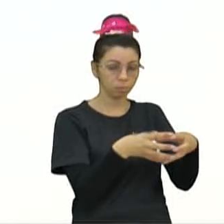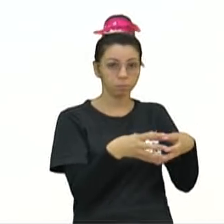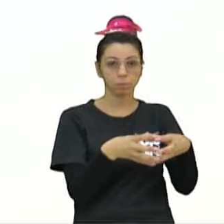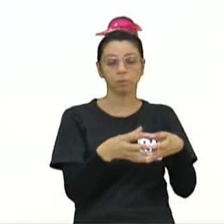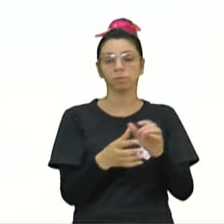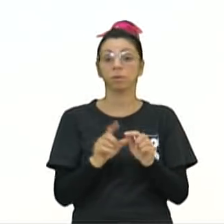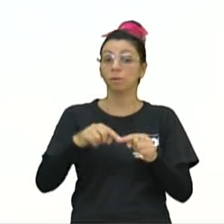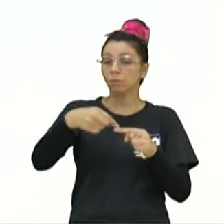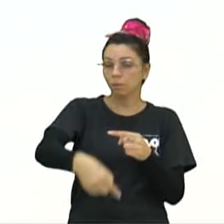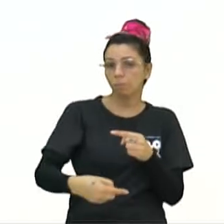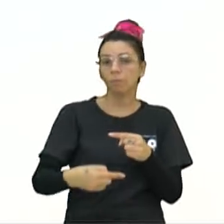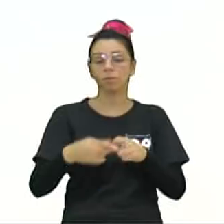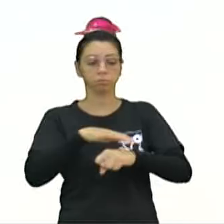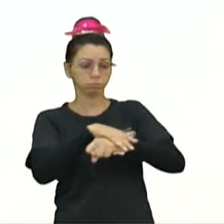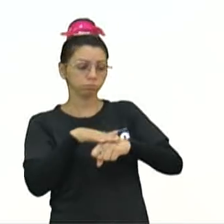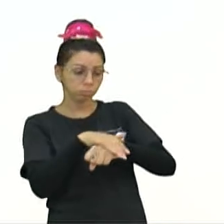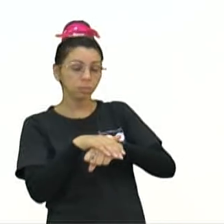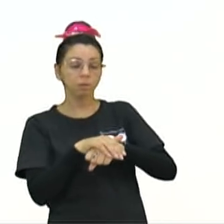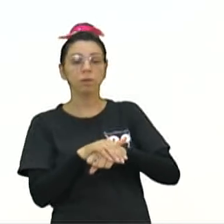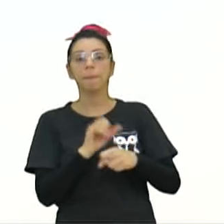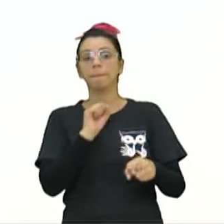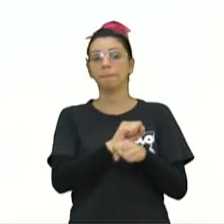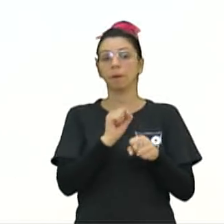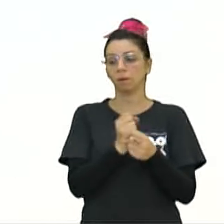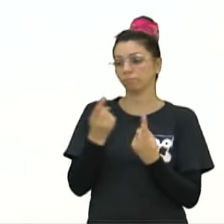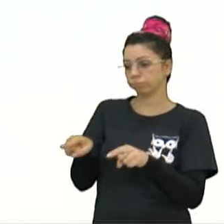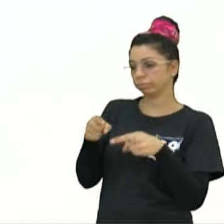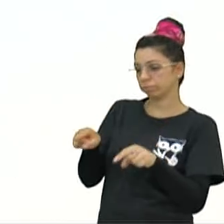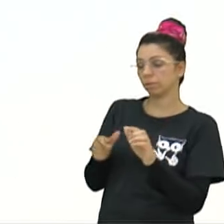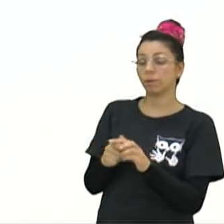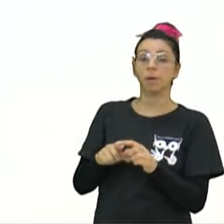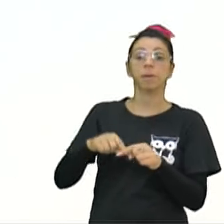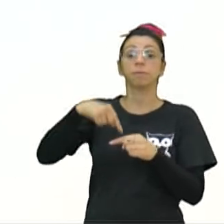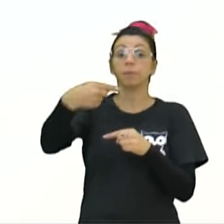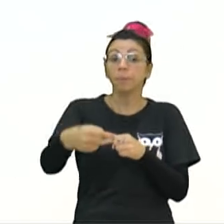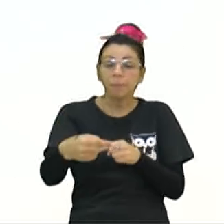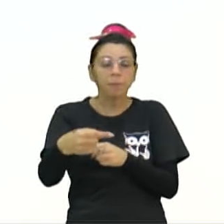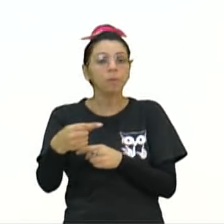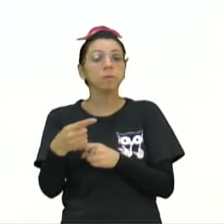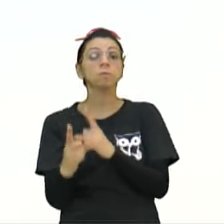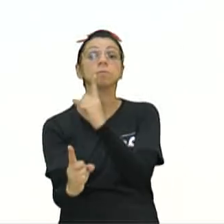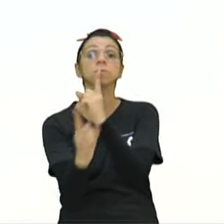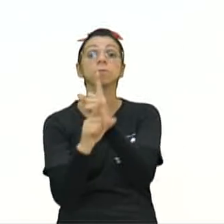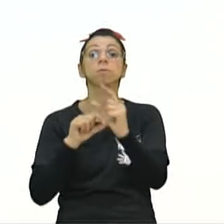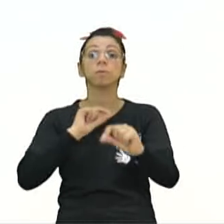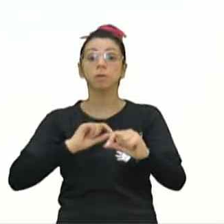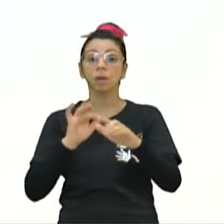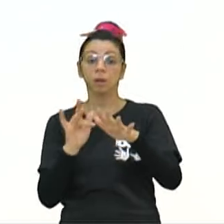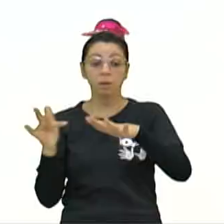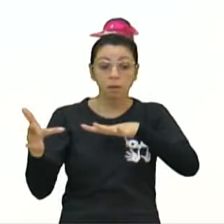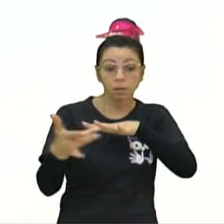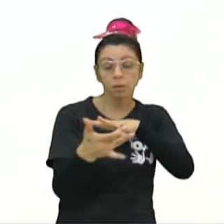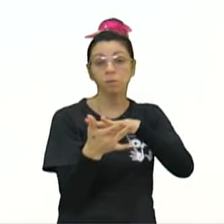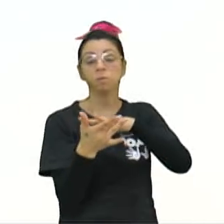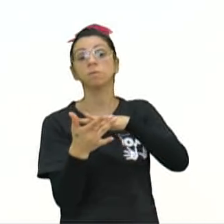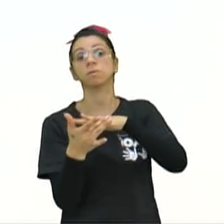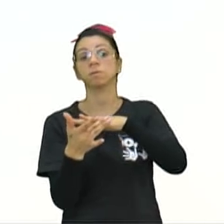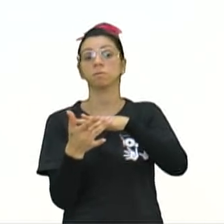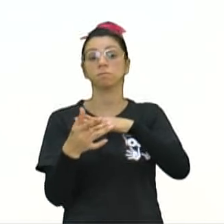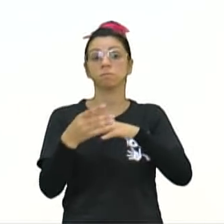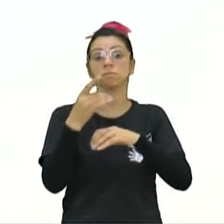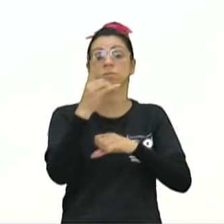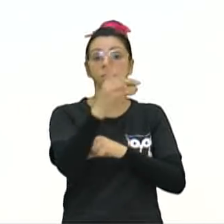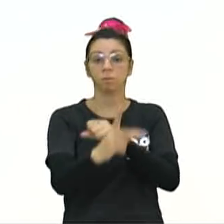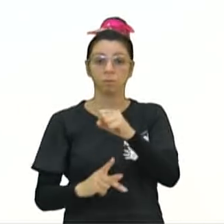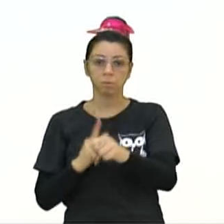frente pararam, mas eu descobri que havia uma comunidade em um site de relacionamento criada exclusivamente